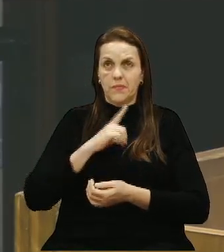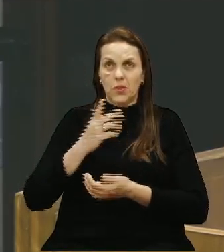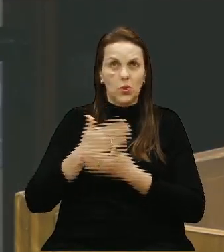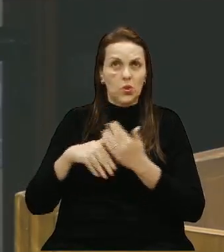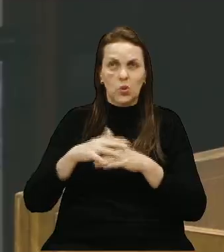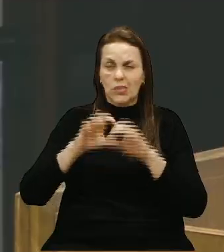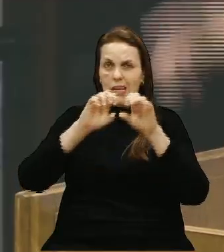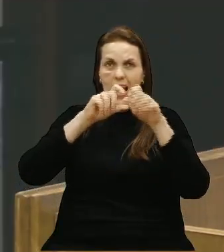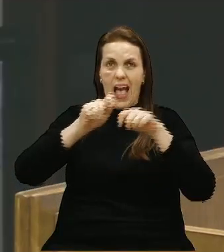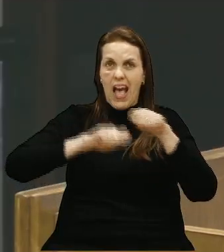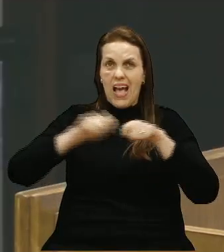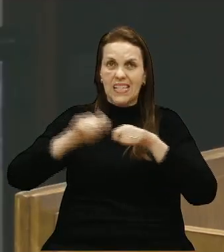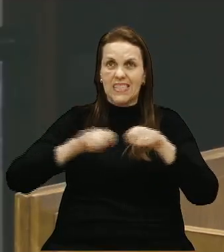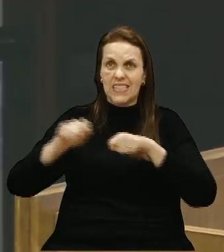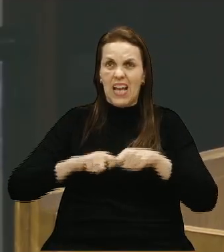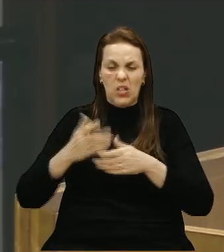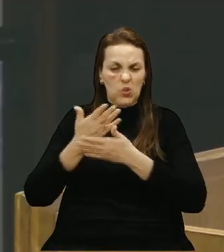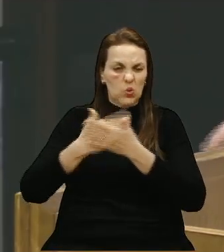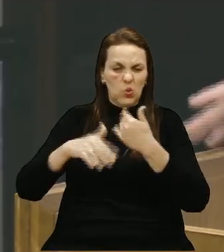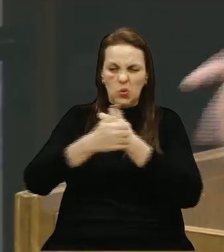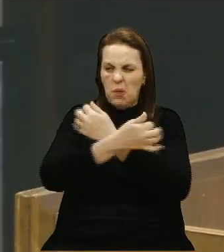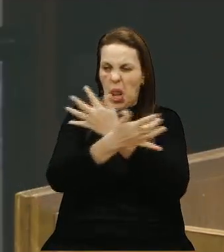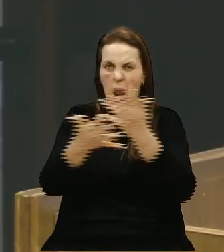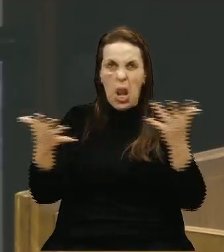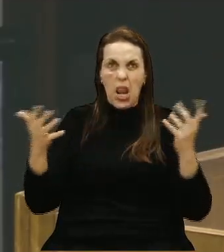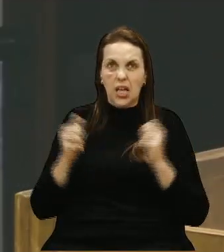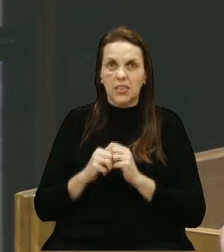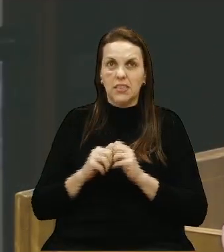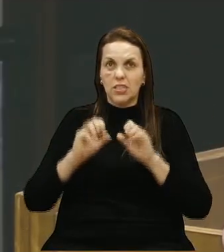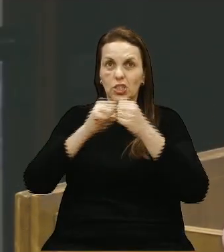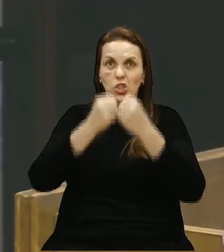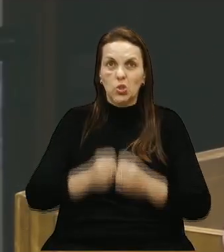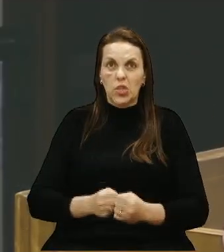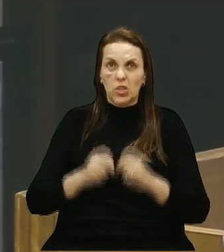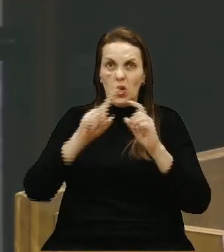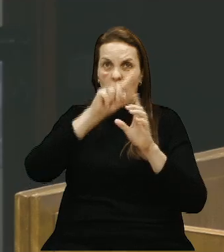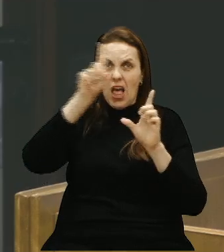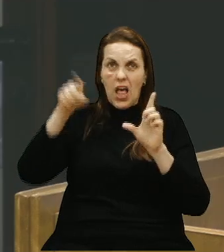não rasgaram um dali inteiro? Vamos falar que não destruíram o relógio?